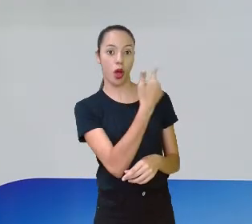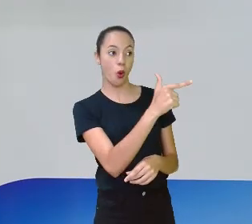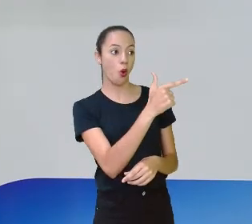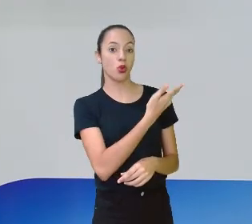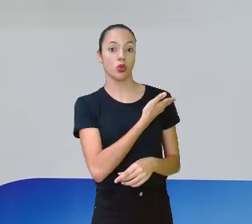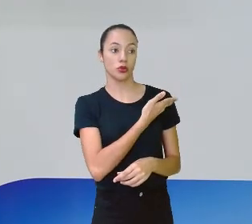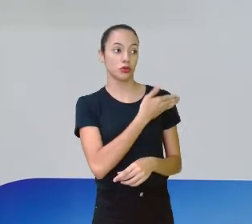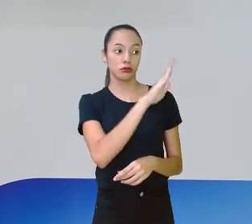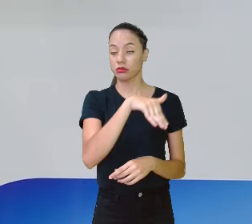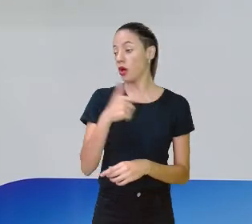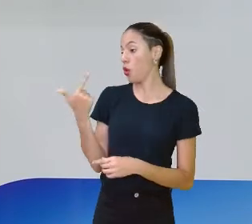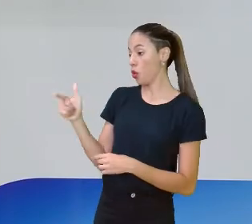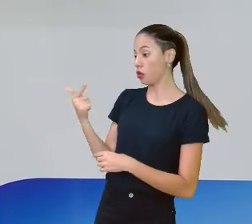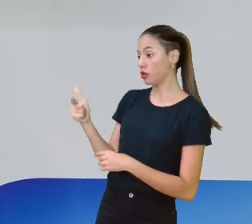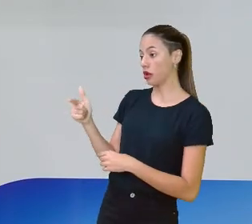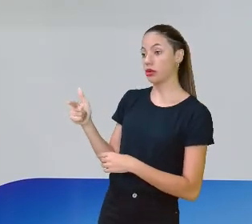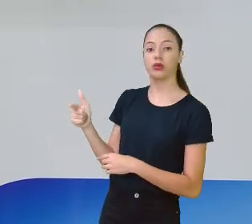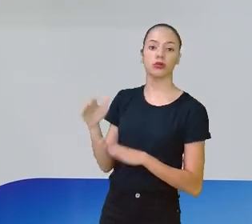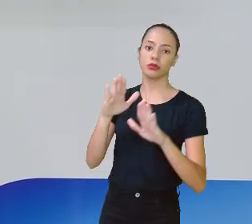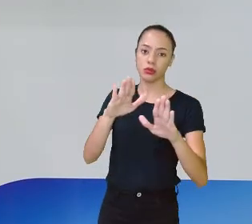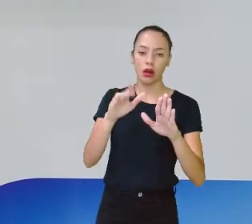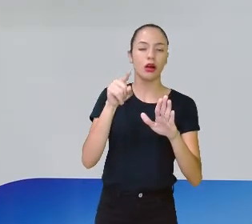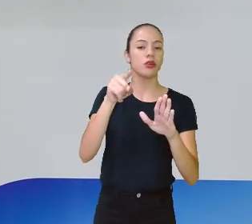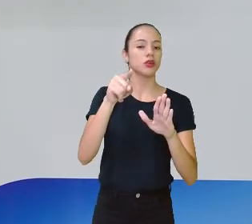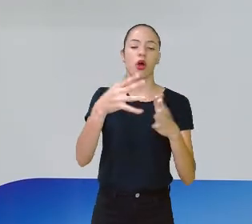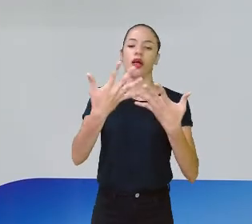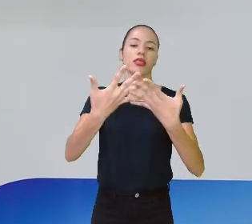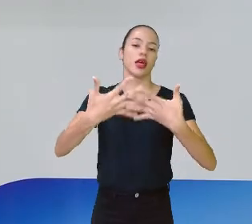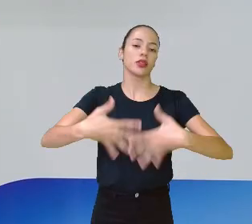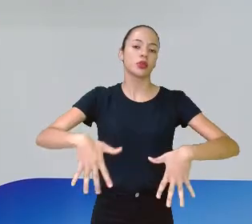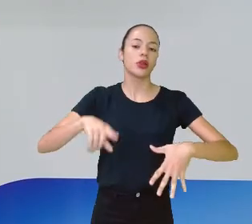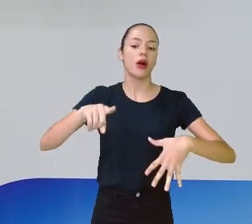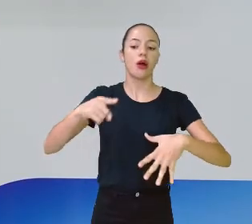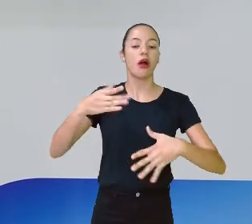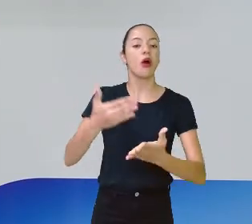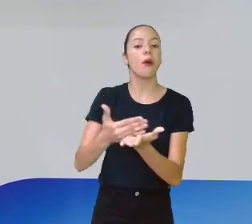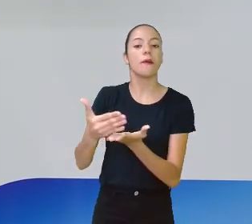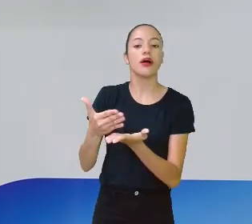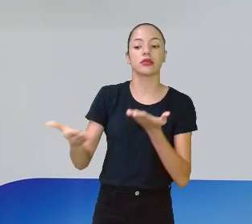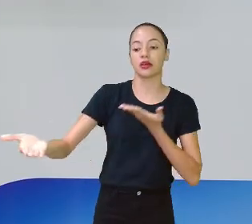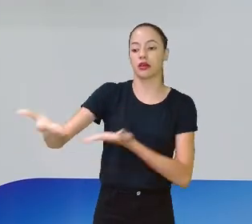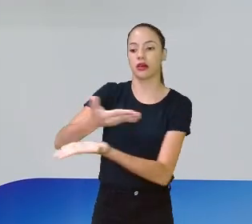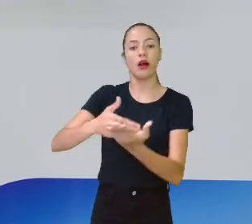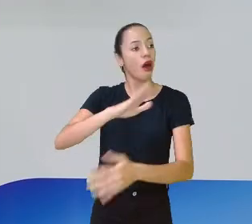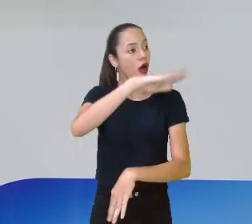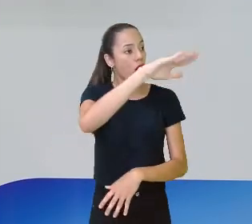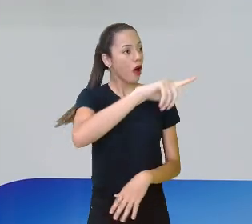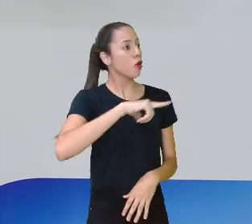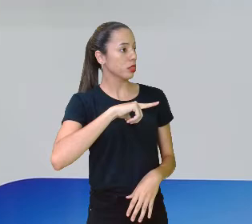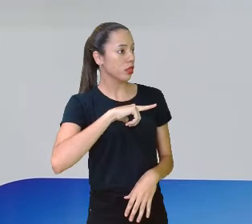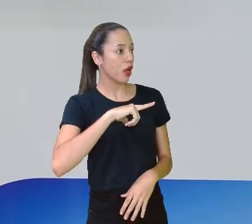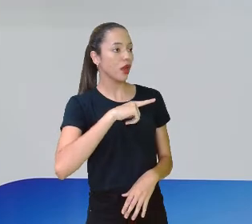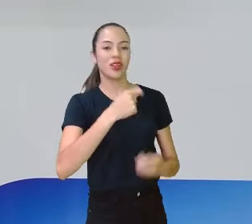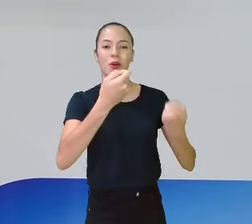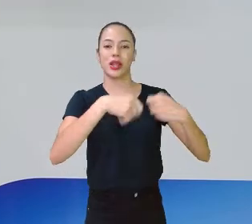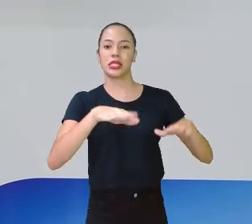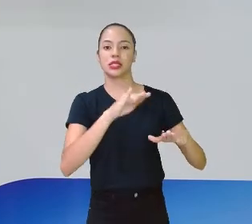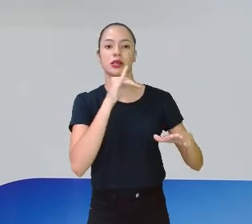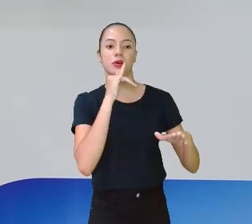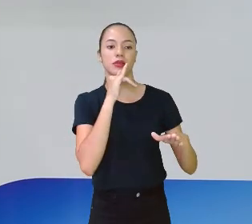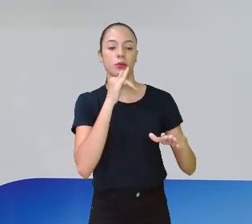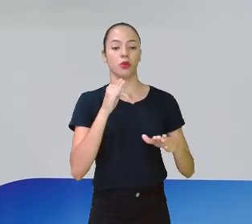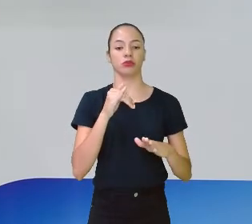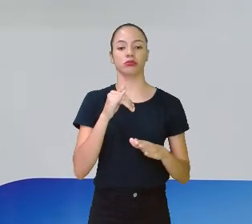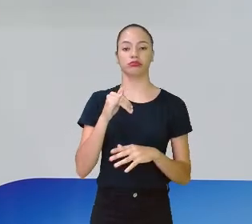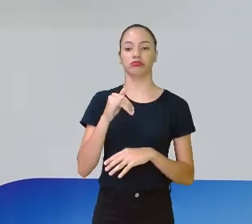tenho. Então já começa eles, de maneira muito espontânea, a socializar. Eu tenho, sem precisar dessa intervenção,